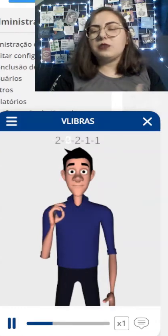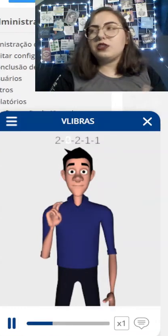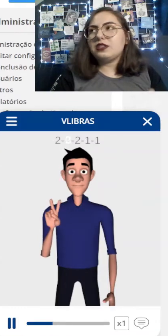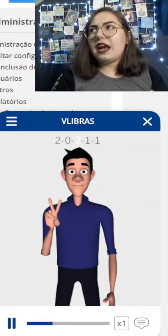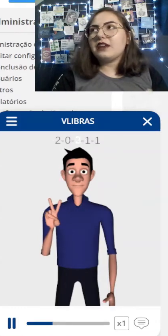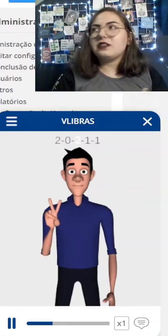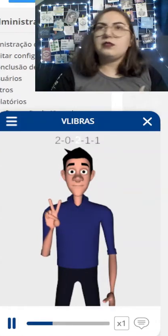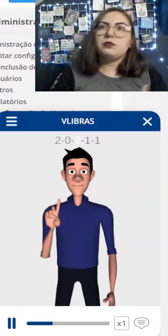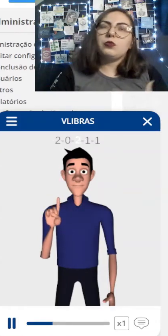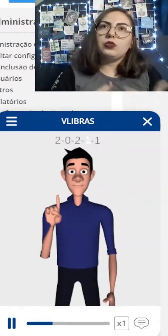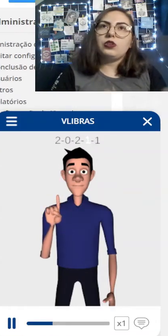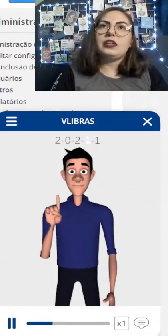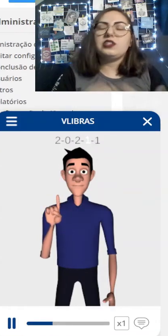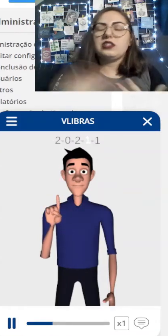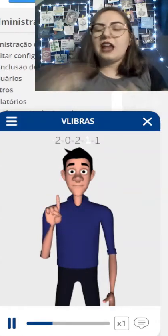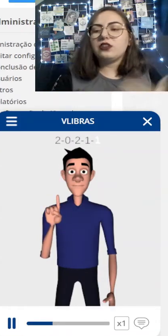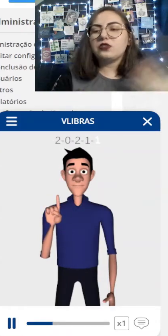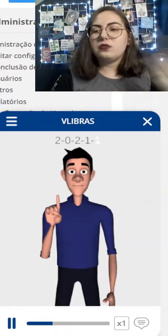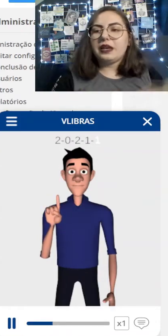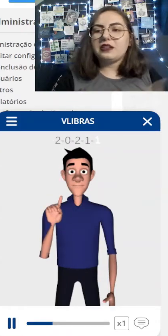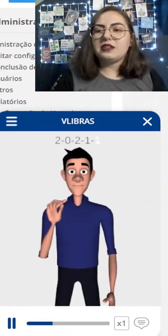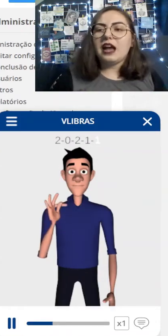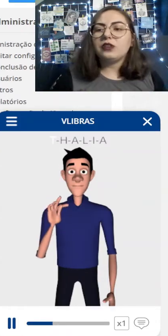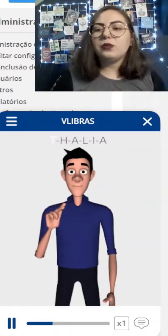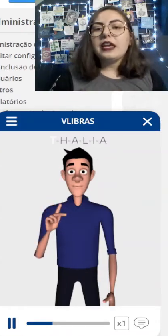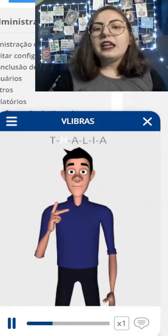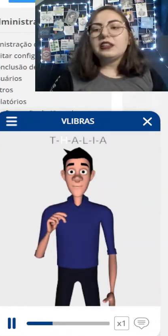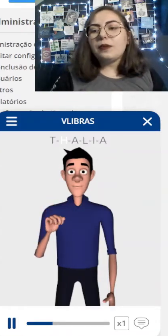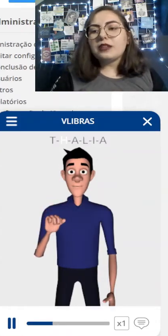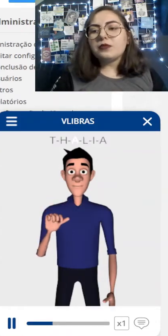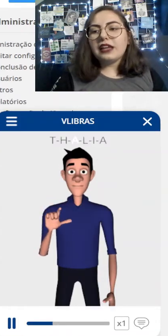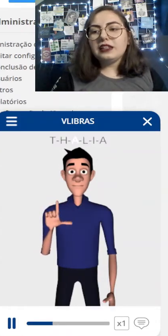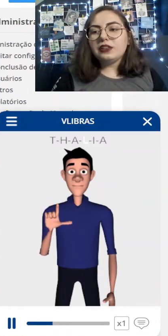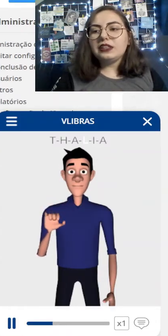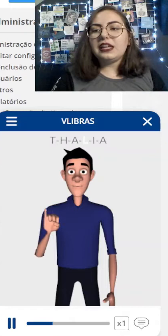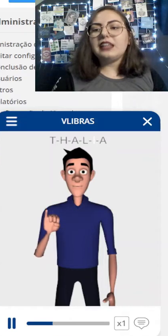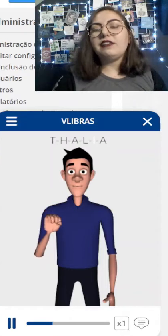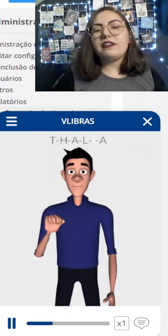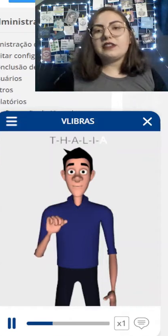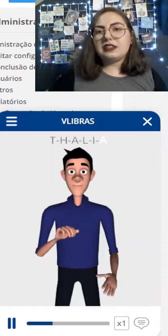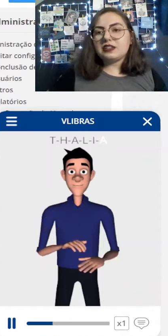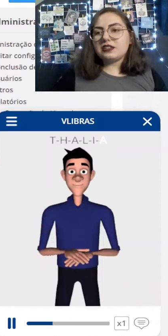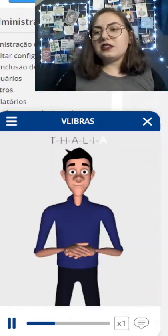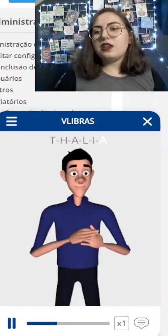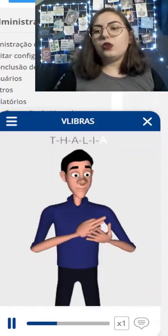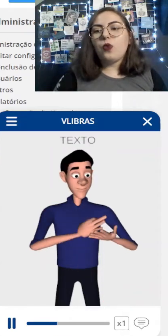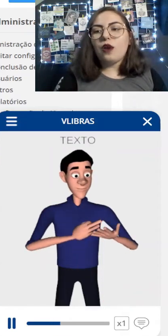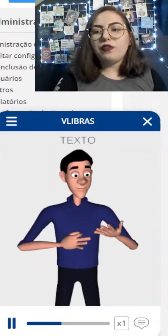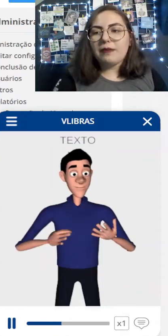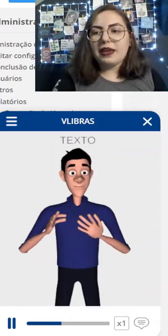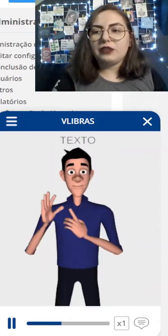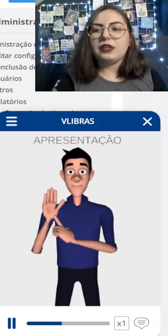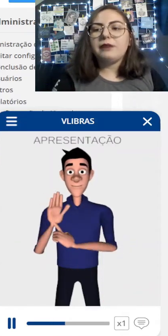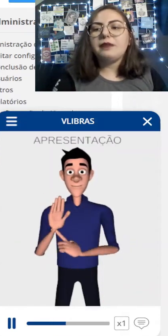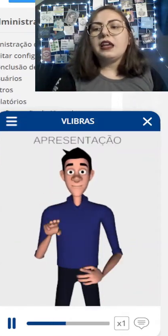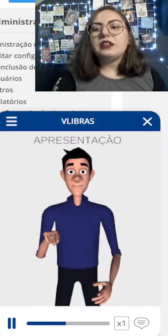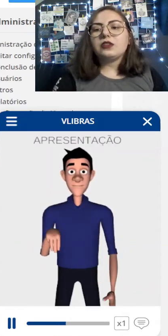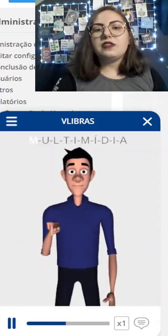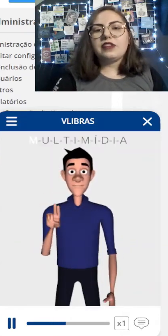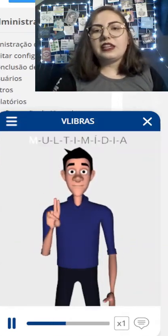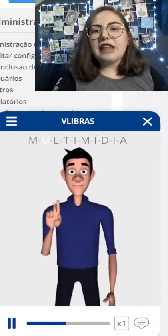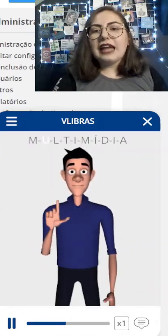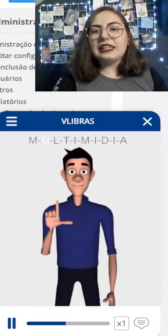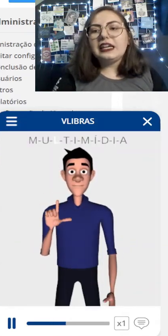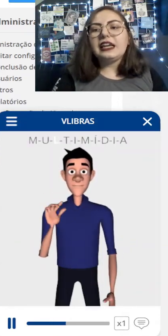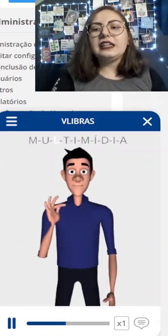questões até mesmo de sinais que mudam registadas para estado tão mesmo que ele não entende ele vai fazer a transcrição um alfabeto né